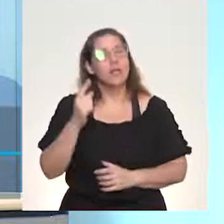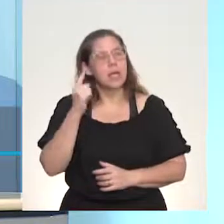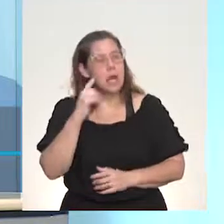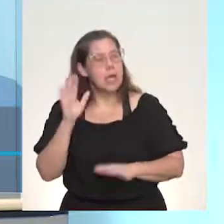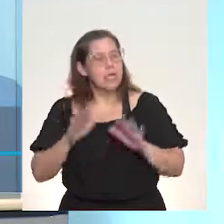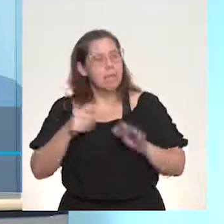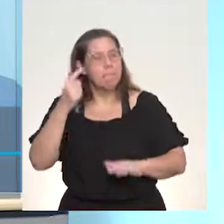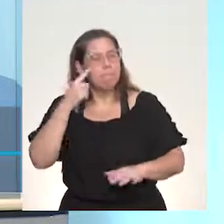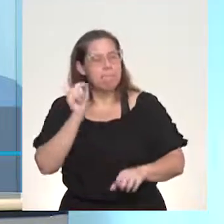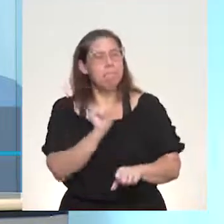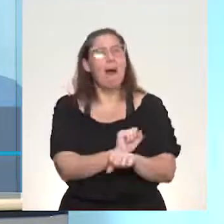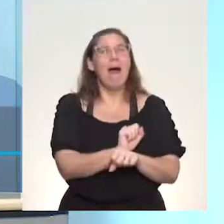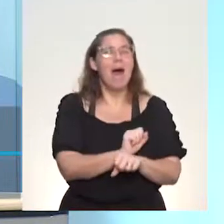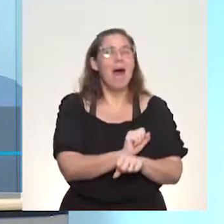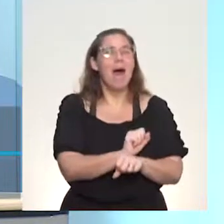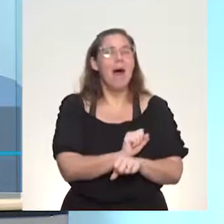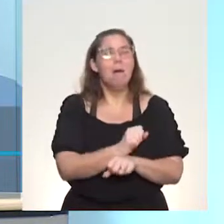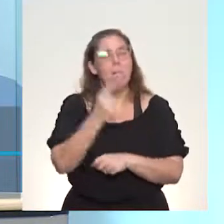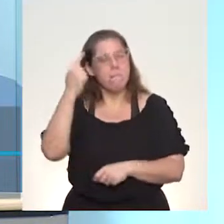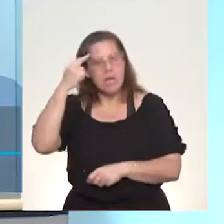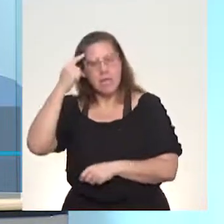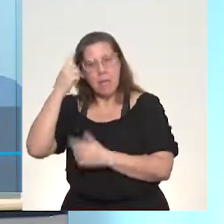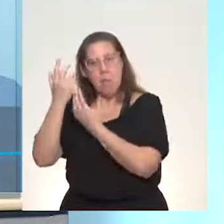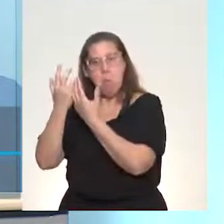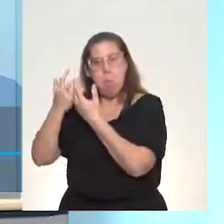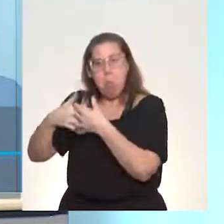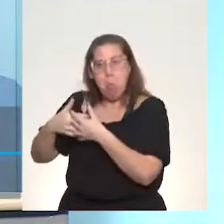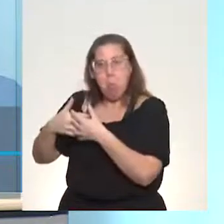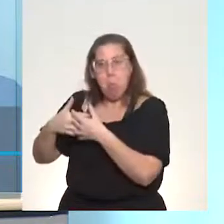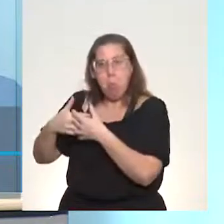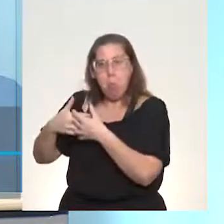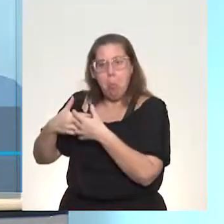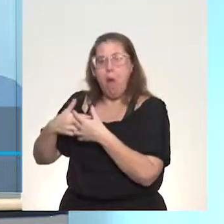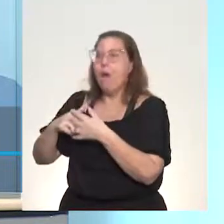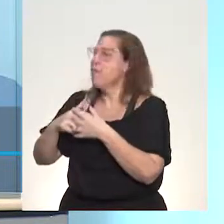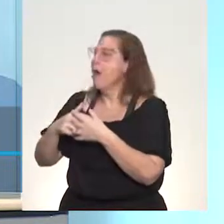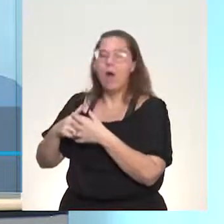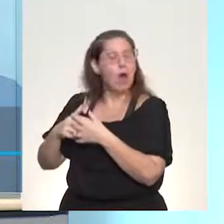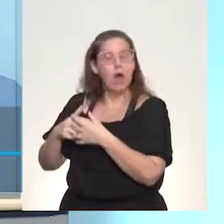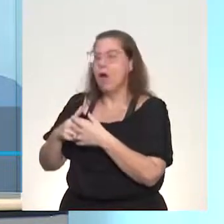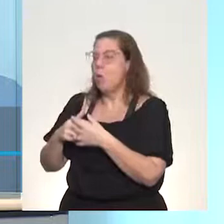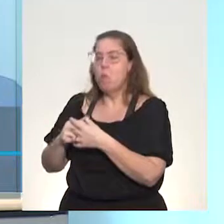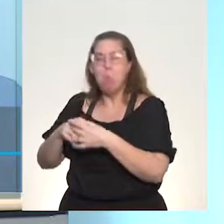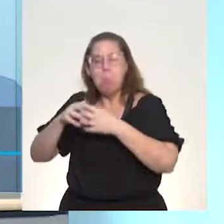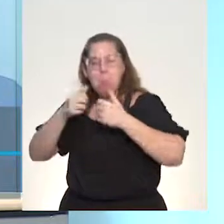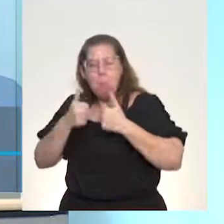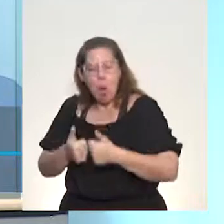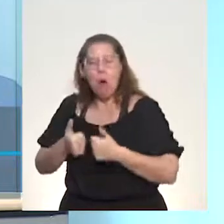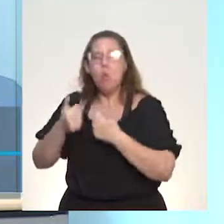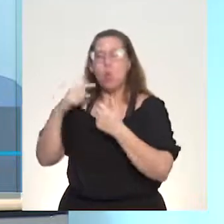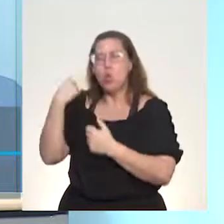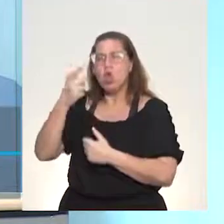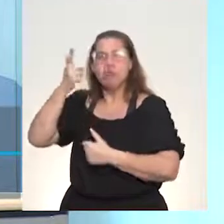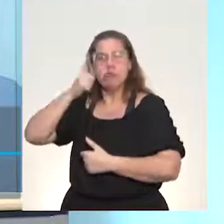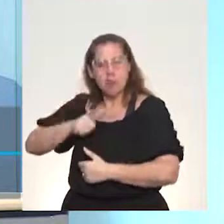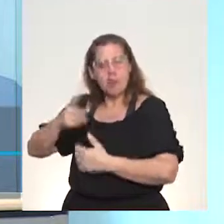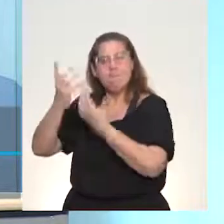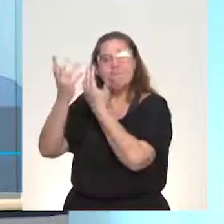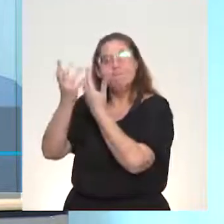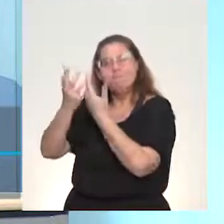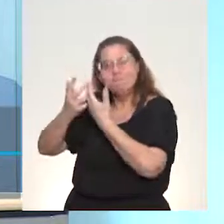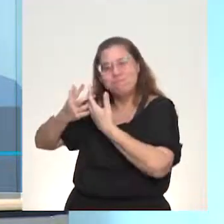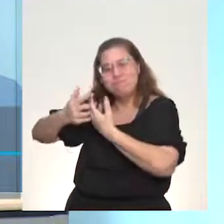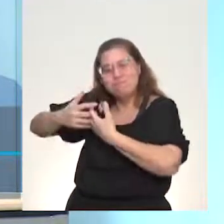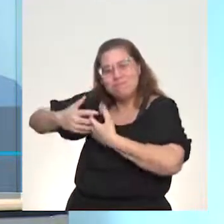de pensamento e conseguir nos criticar a realidade em que a gente vive para que a gente possa transformá-la. Então,